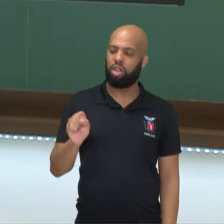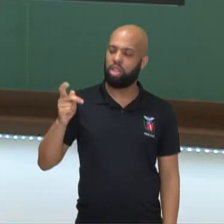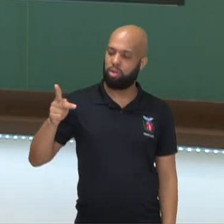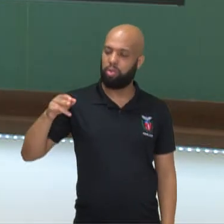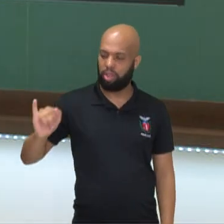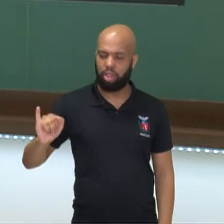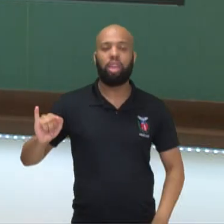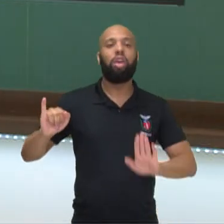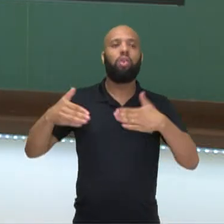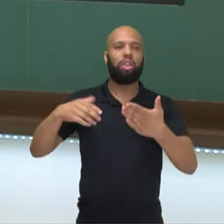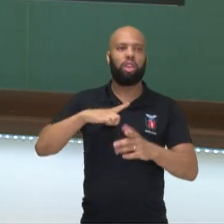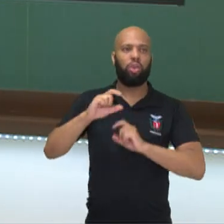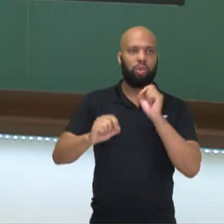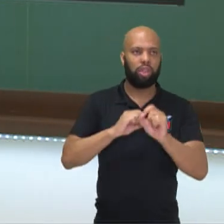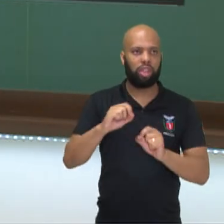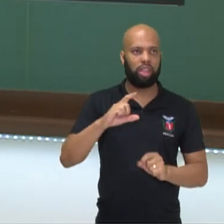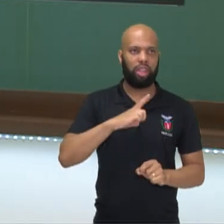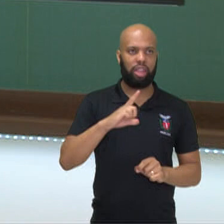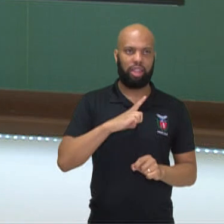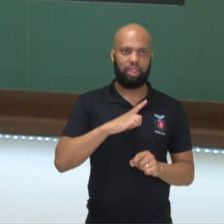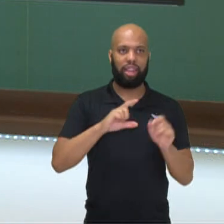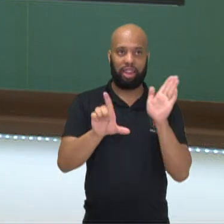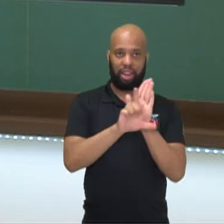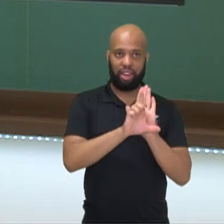Índios, o Código Civil de